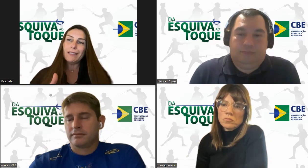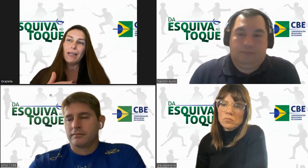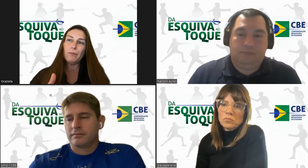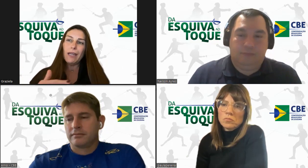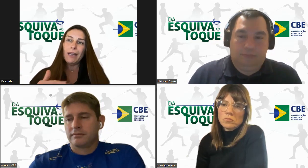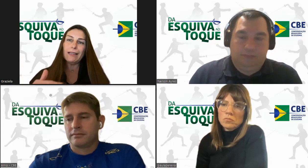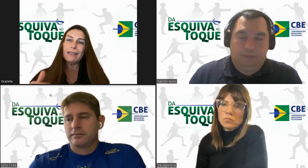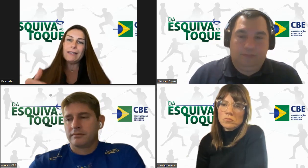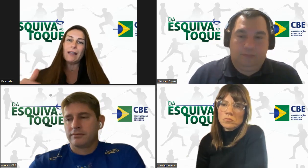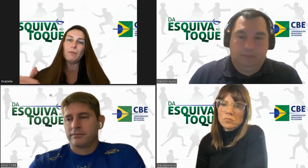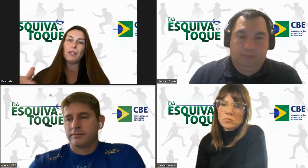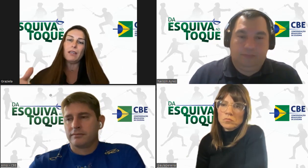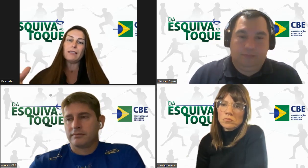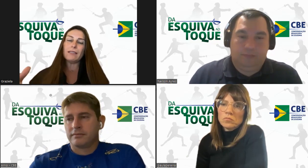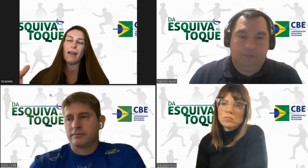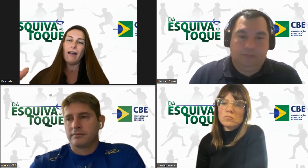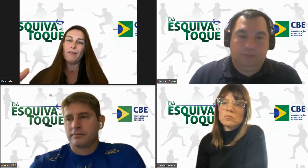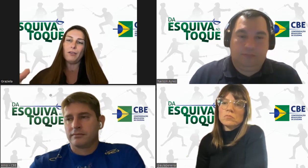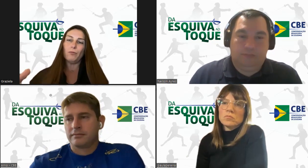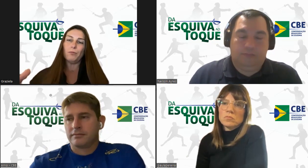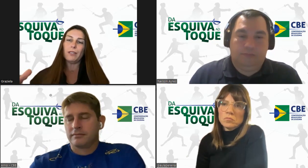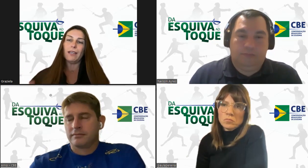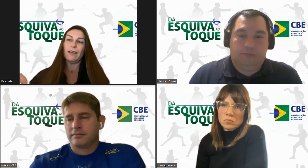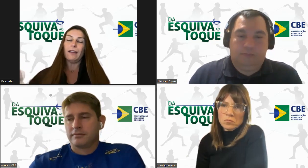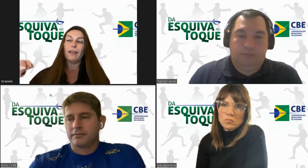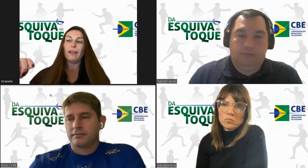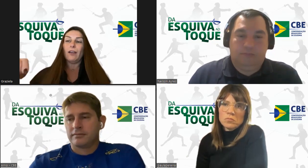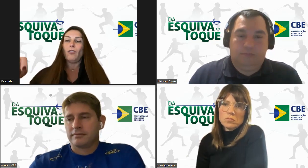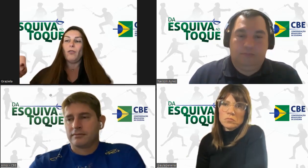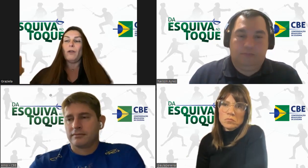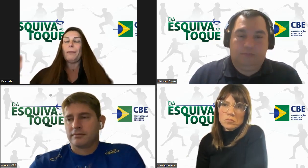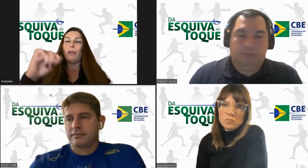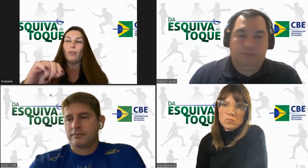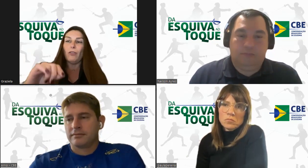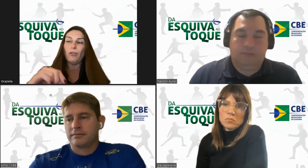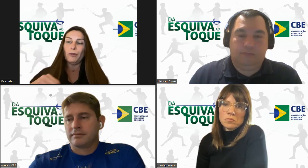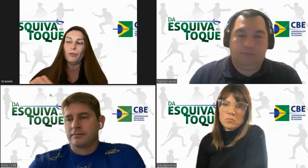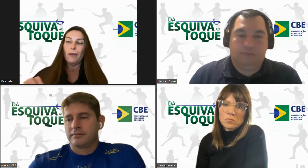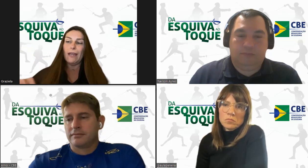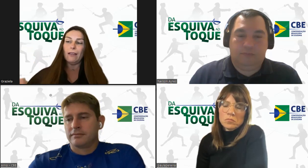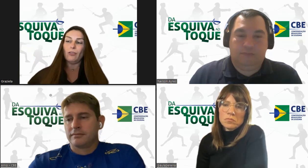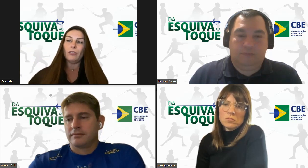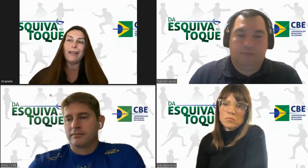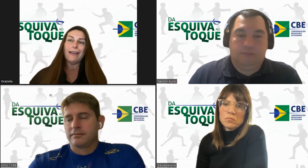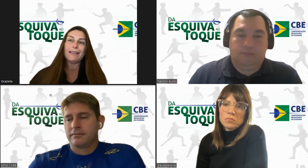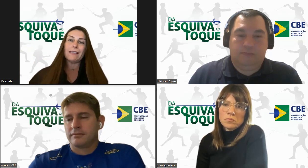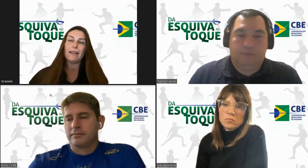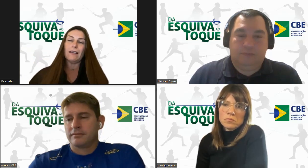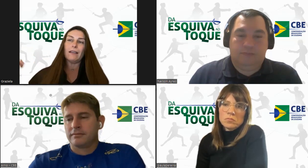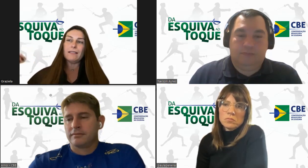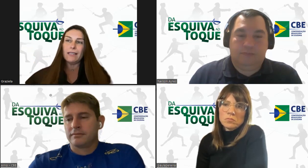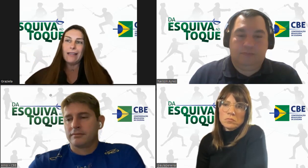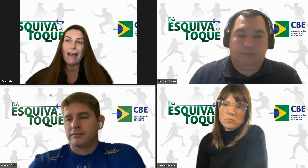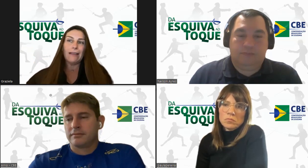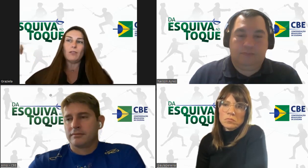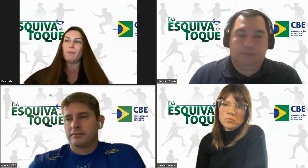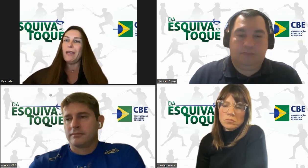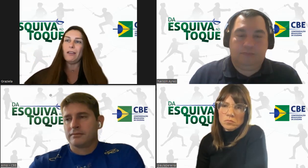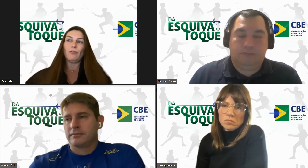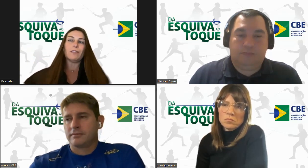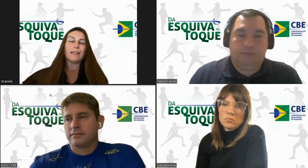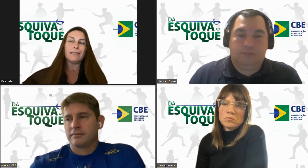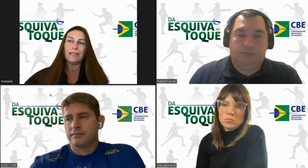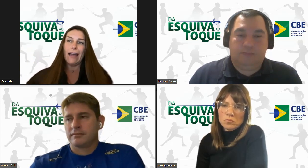de manter a minha glicemia estável Porque como a Paula colocou muito bem toda essa ansiedade